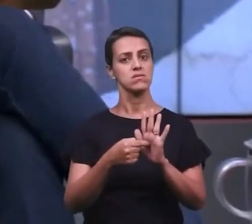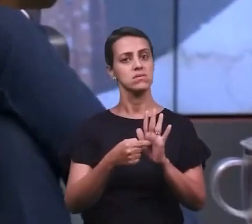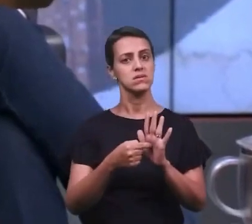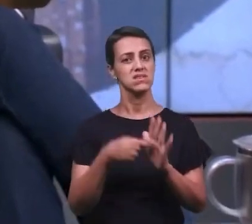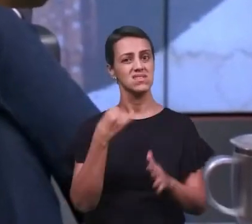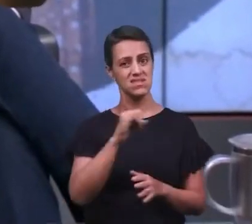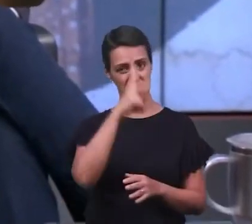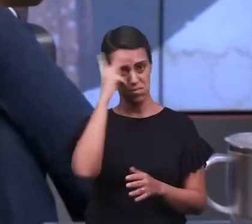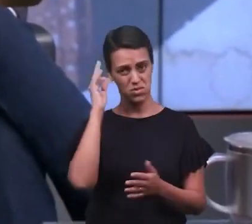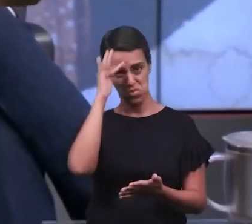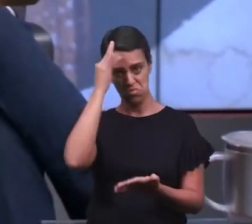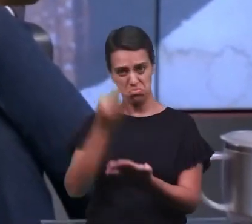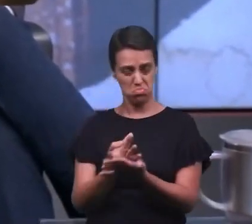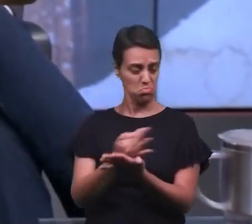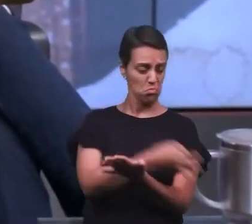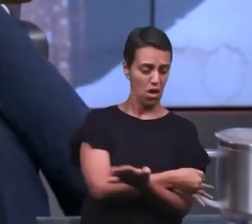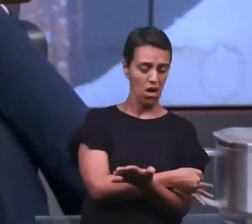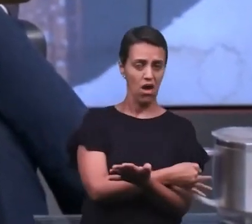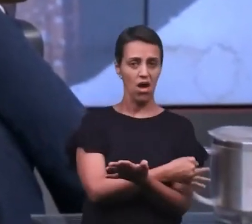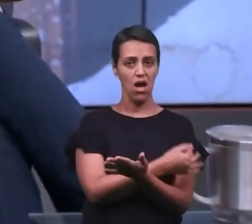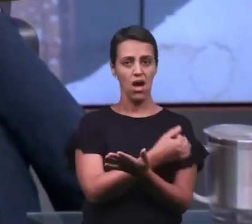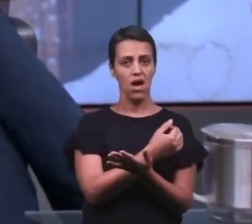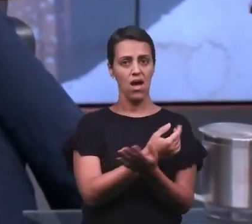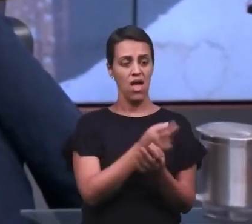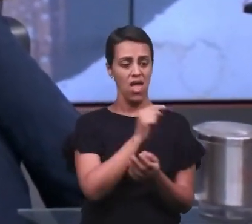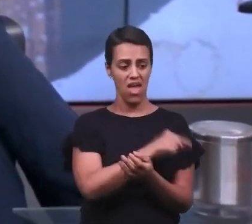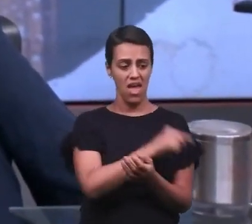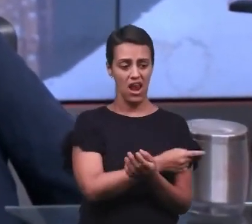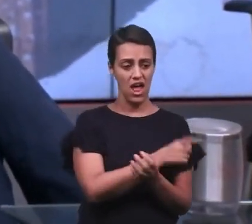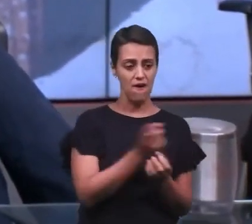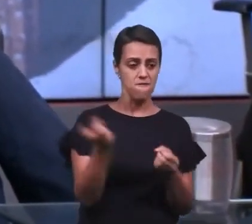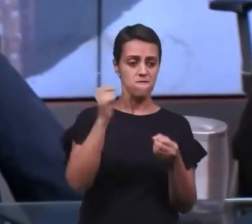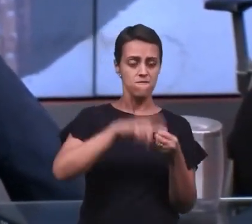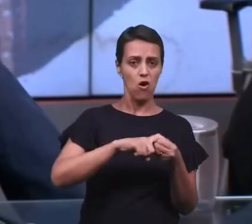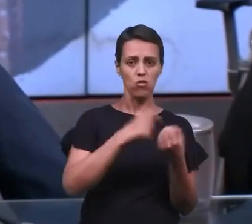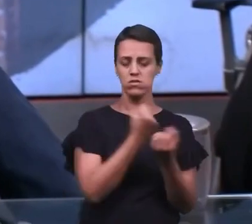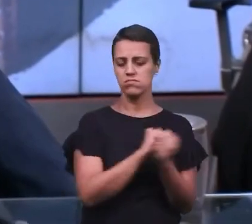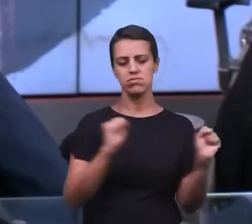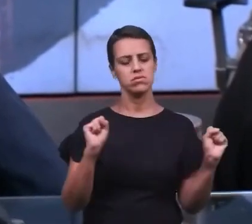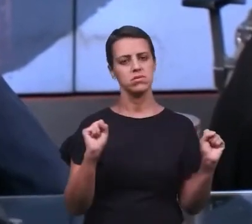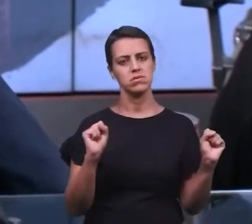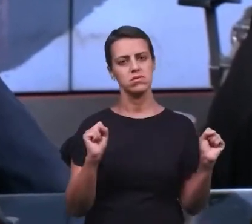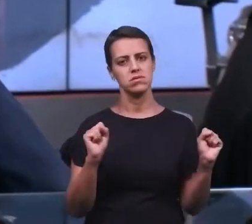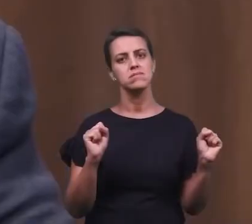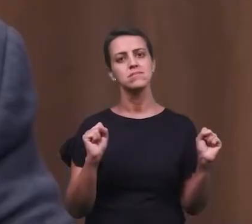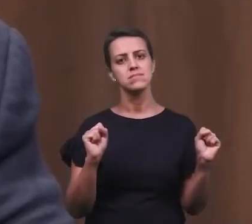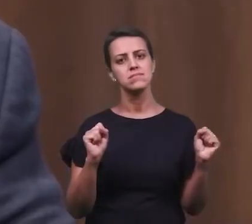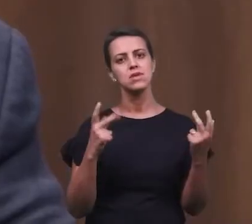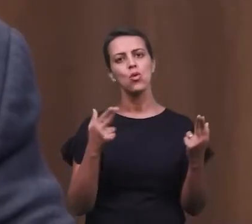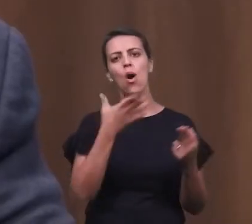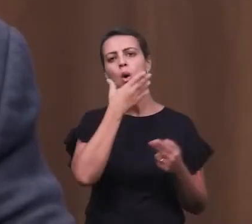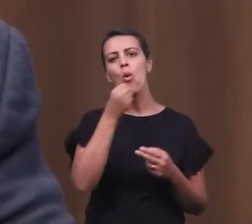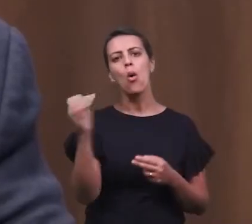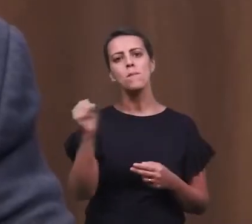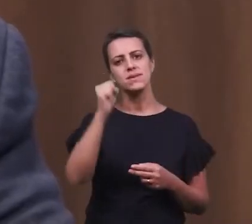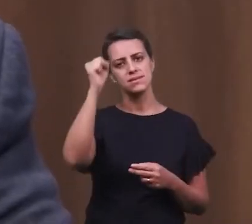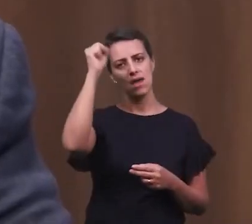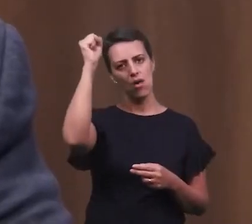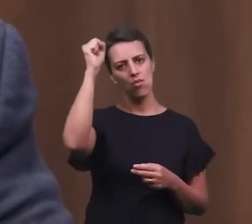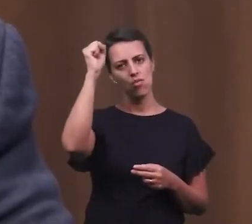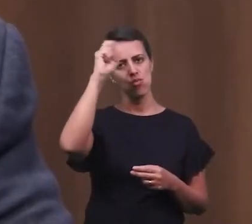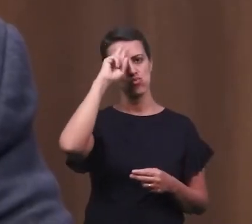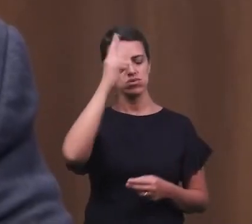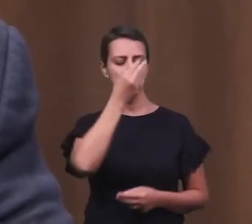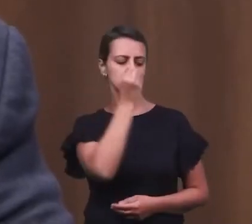jeito mais. E aí não adianta oração, não adianta mais. O Senhor falou isso com Samuel. Samuel, por que você está orando por Saul se eu já tenho rejeitado? Então nós